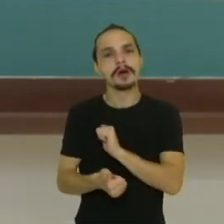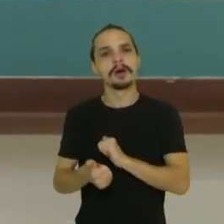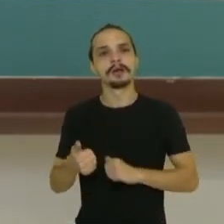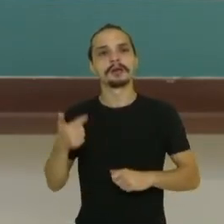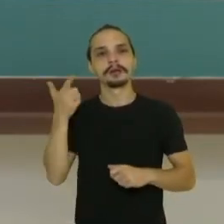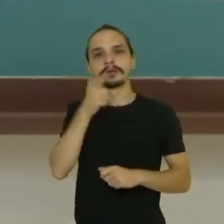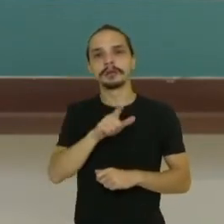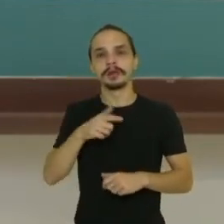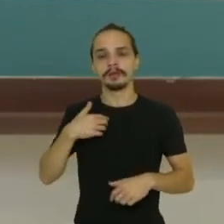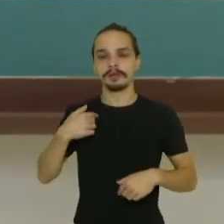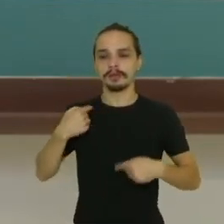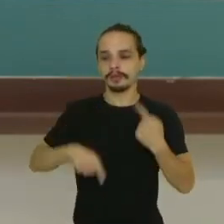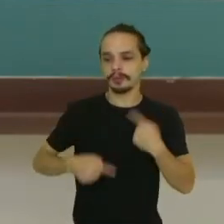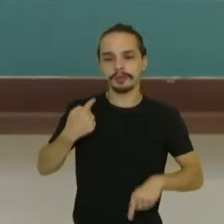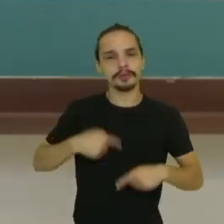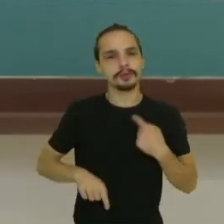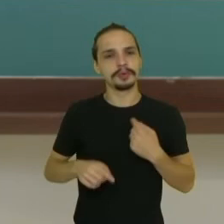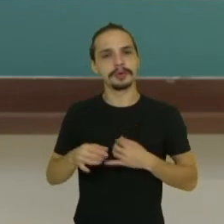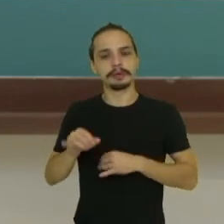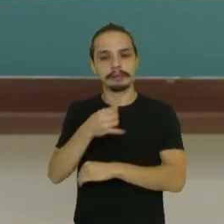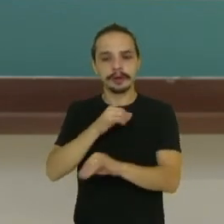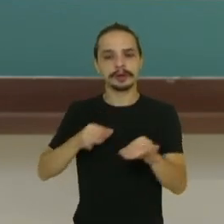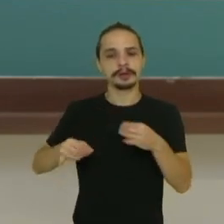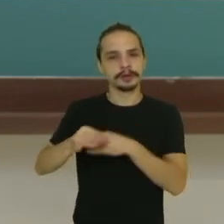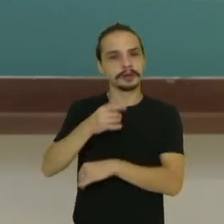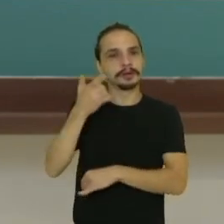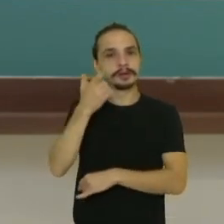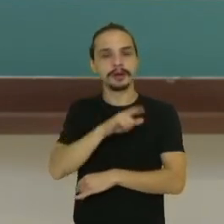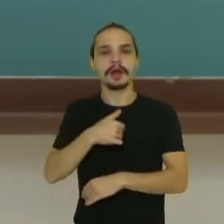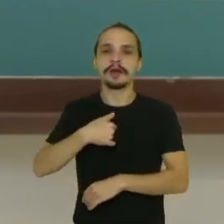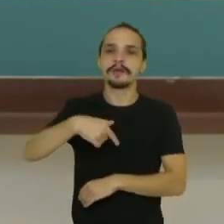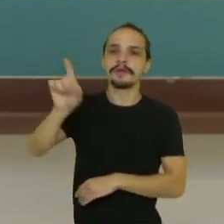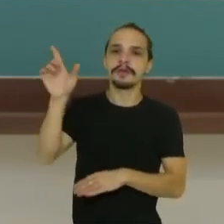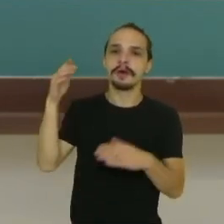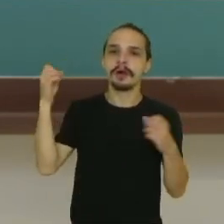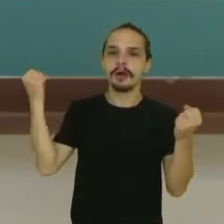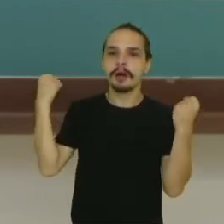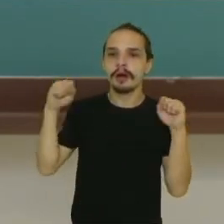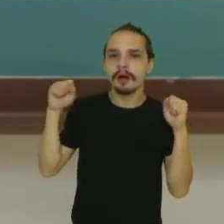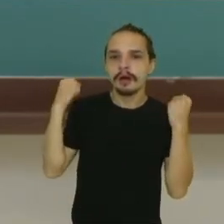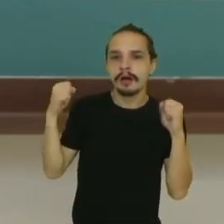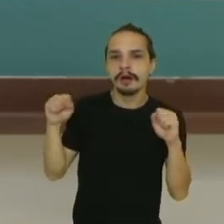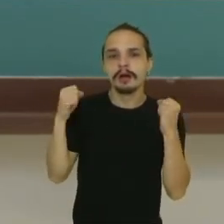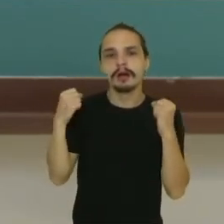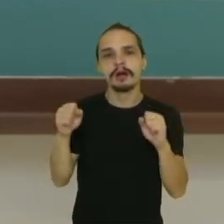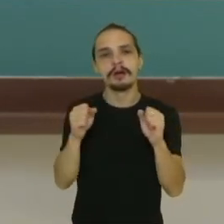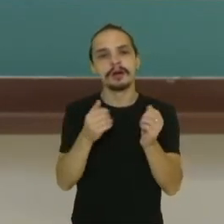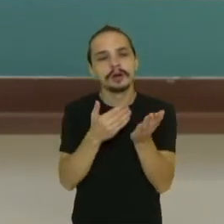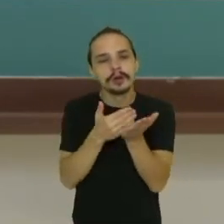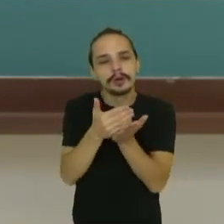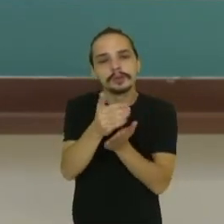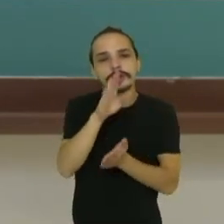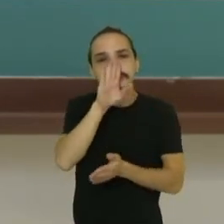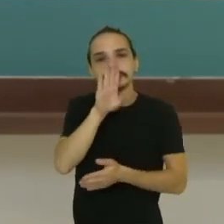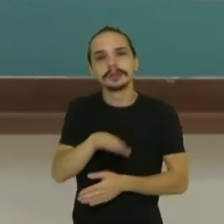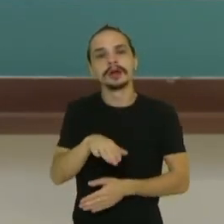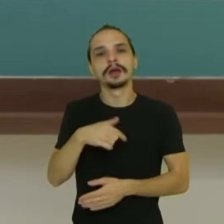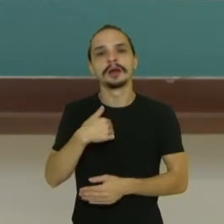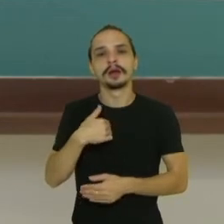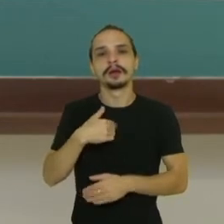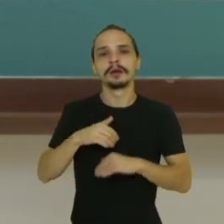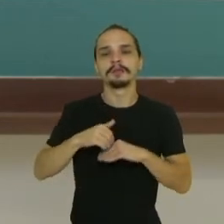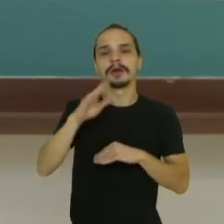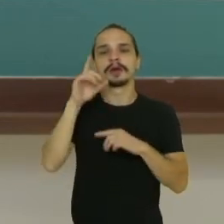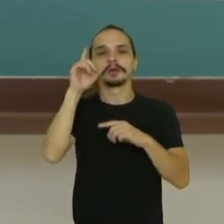aumentar o meu ritmo né liberar a adrenalina eu ir para academia ali no início da tarde porque quando eu estou